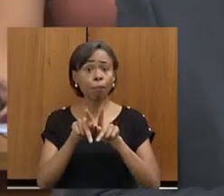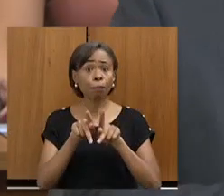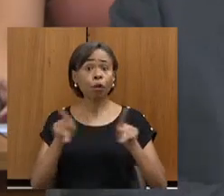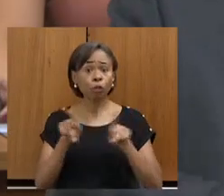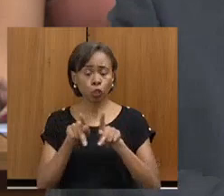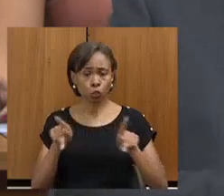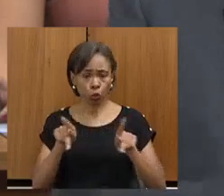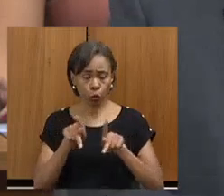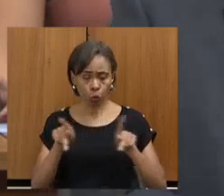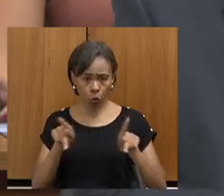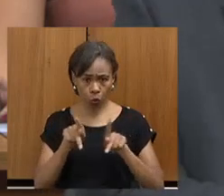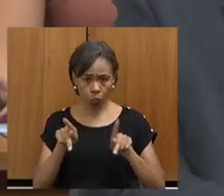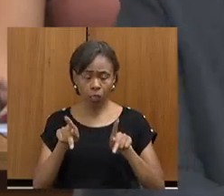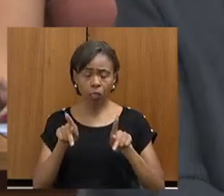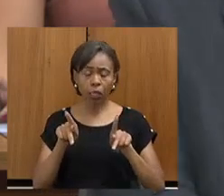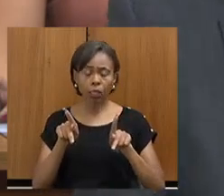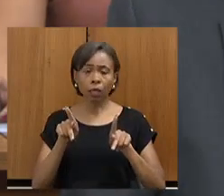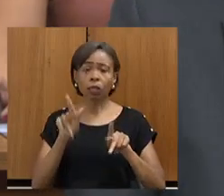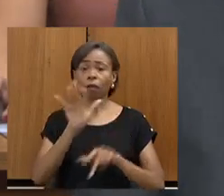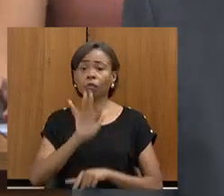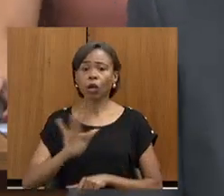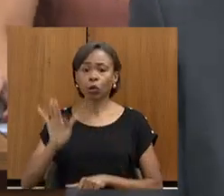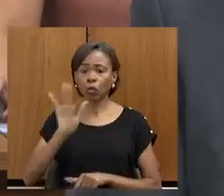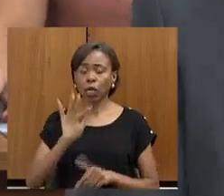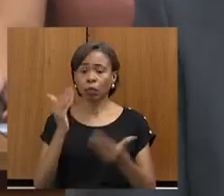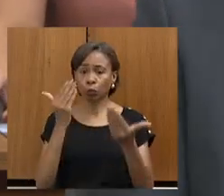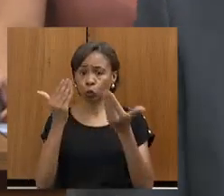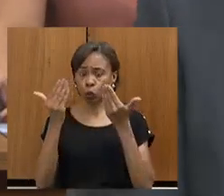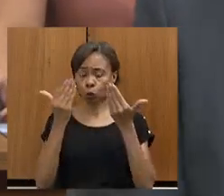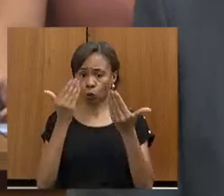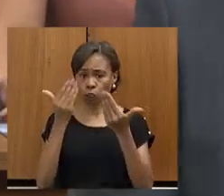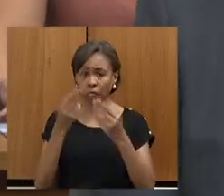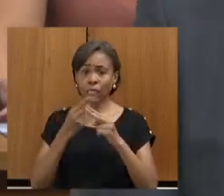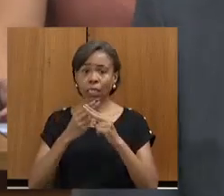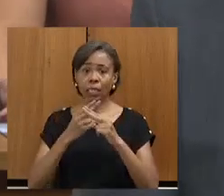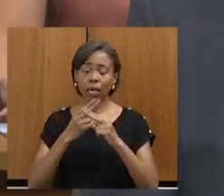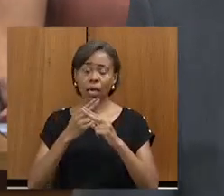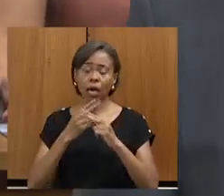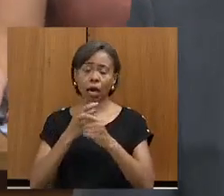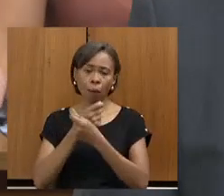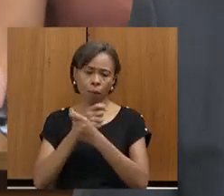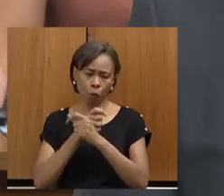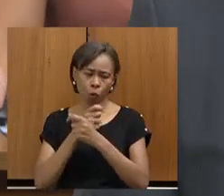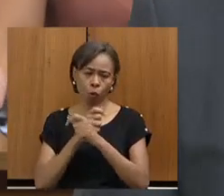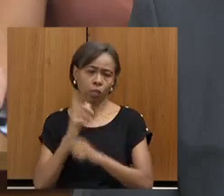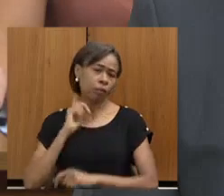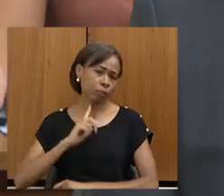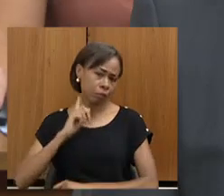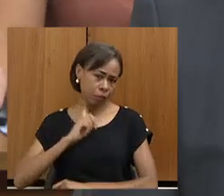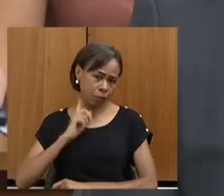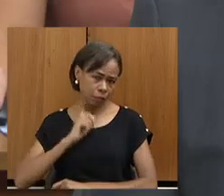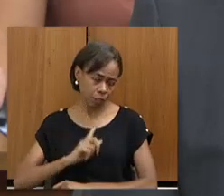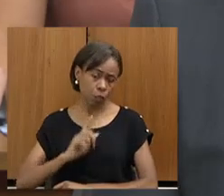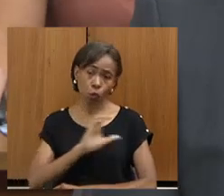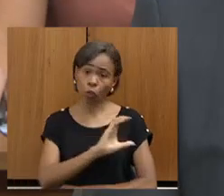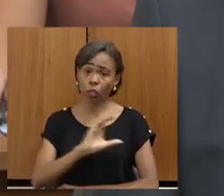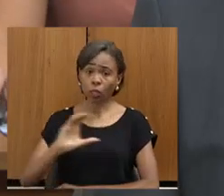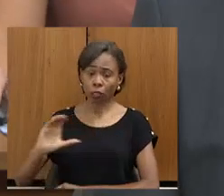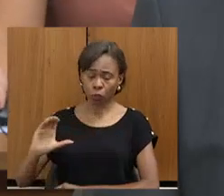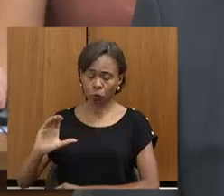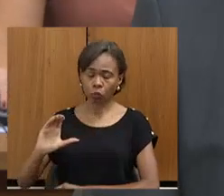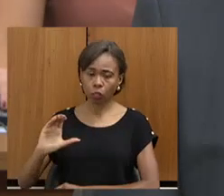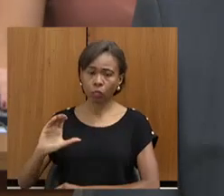da Faculdade de Psicologia da PUC Minas Gerais, coordenadora do curso de Especialização Abordagem